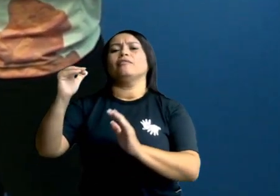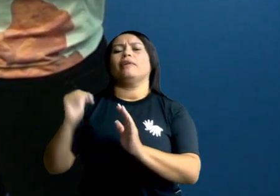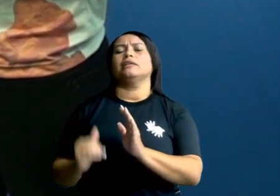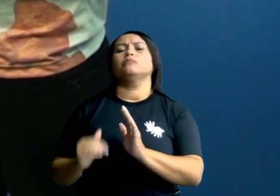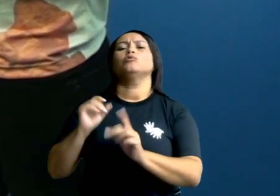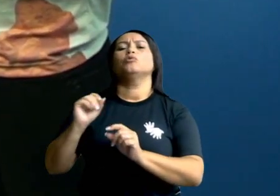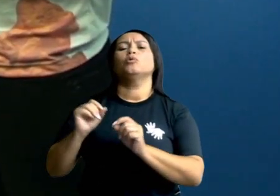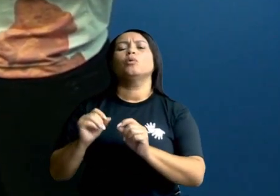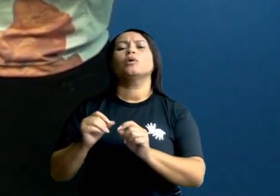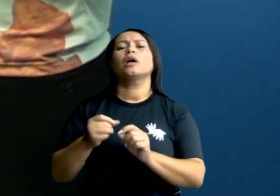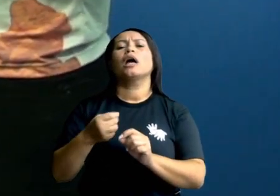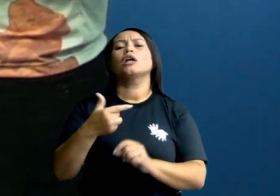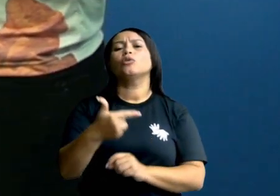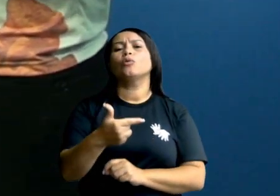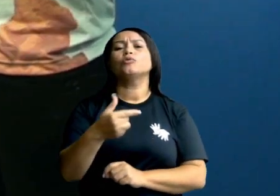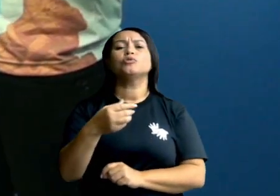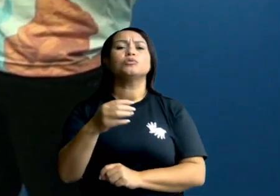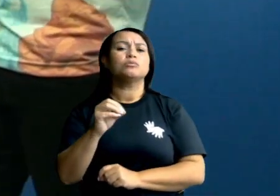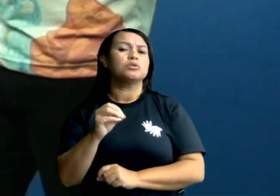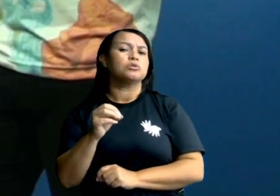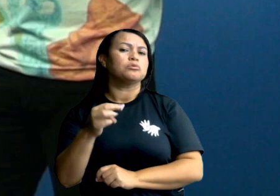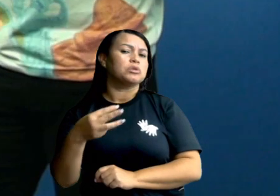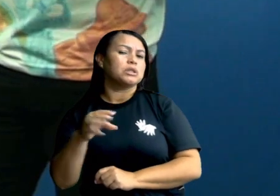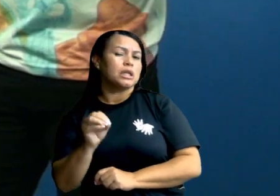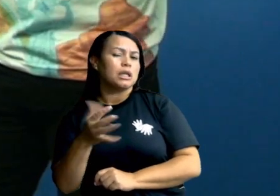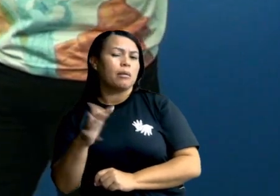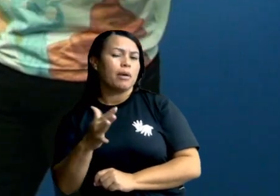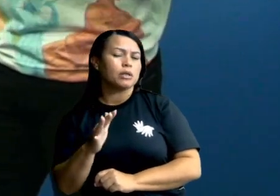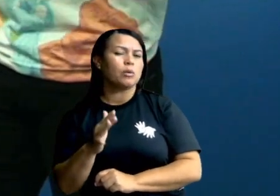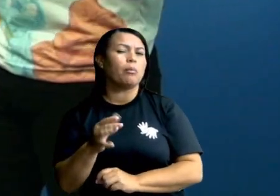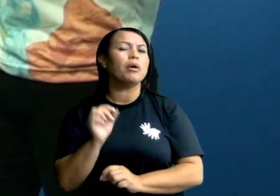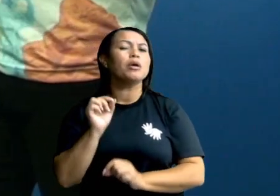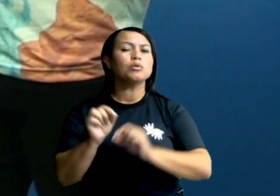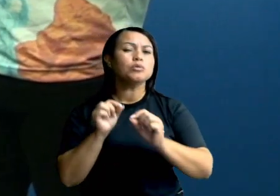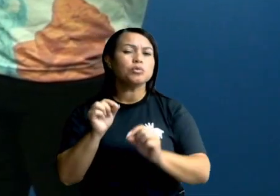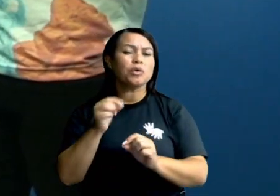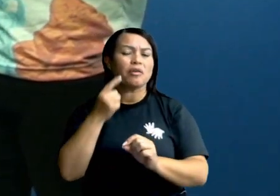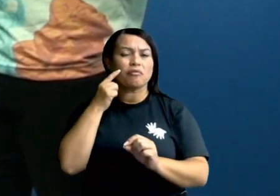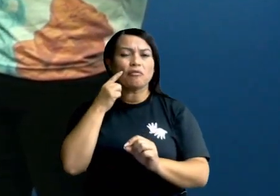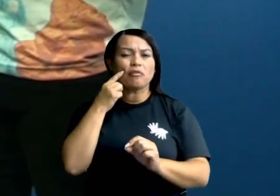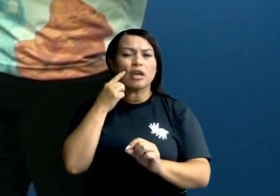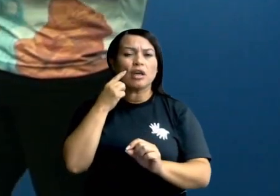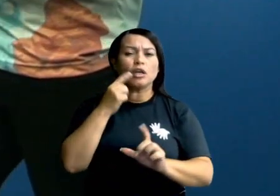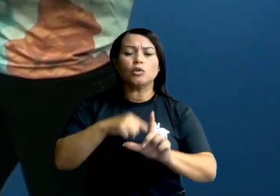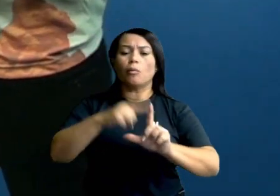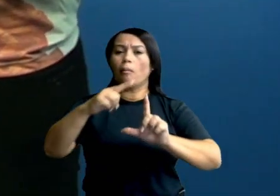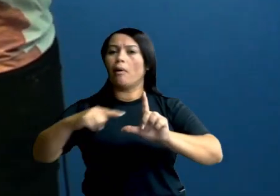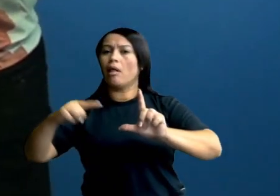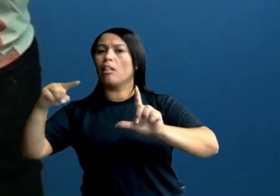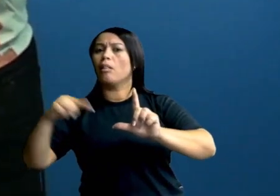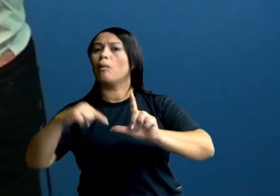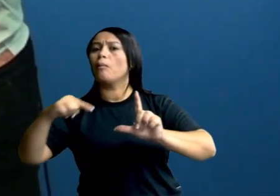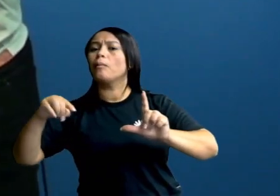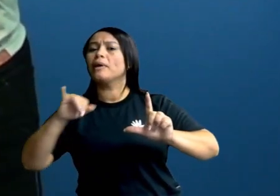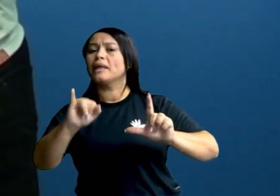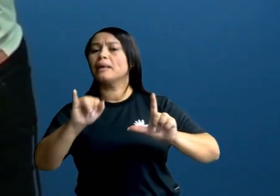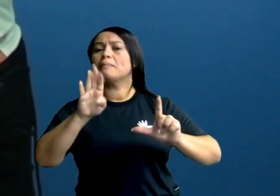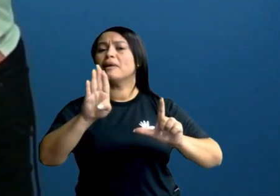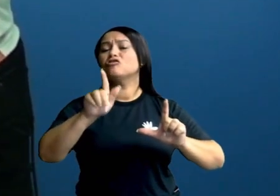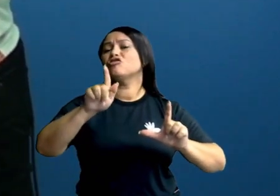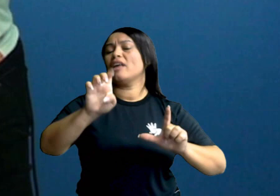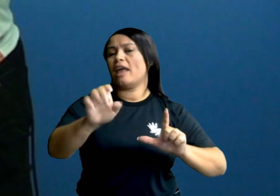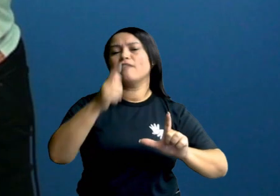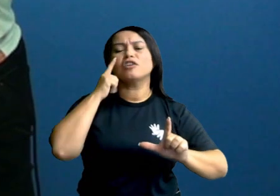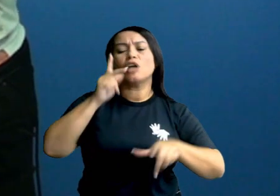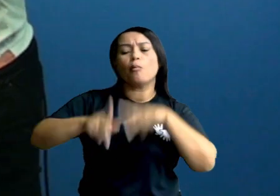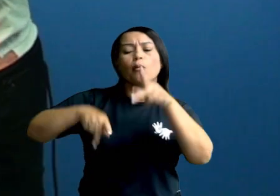logicamente 2030, 40, 50 seriam aí as estimativas feitas, né, pelo IBGE. Já a população de idosos,